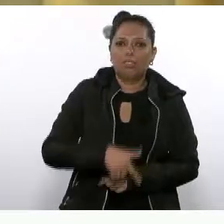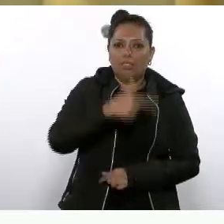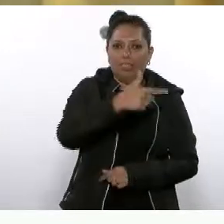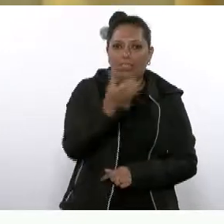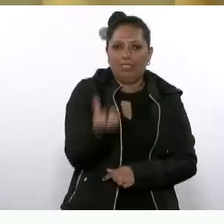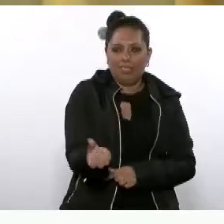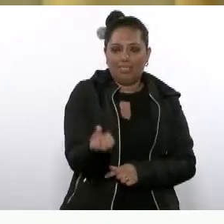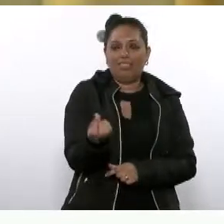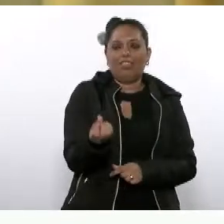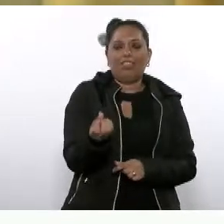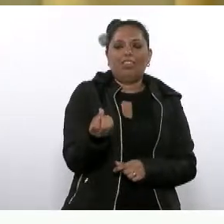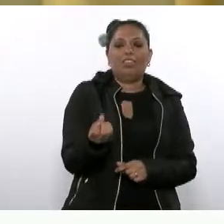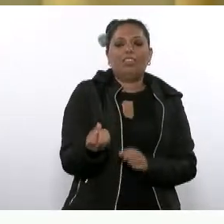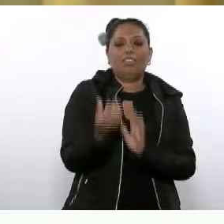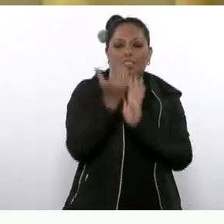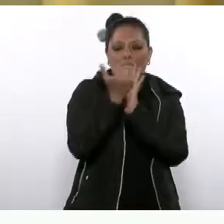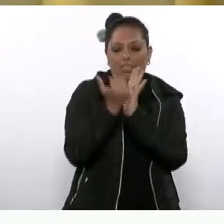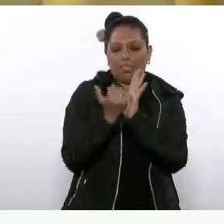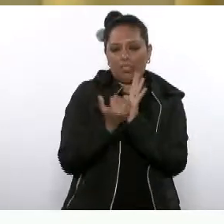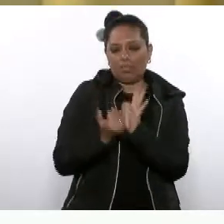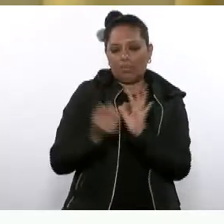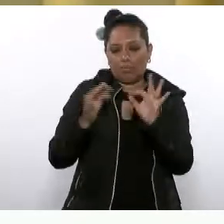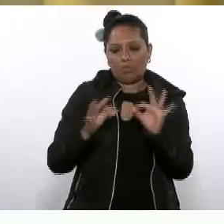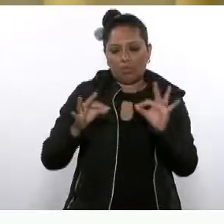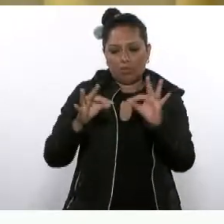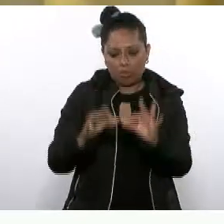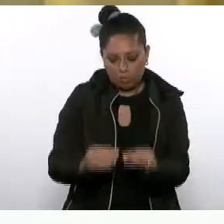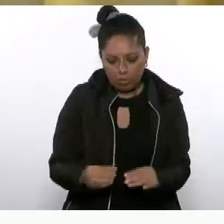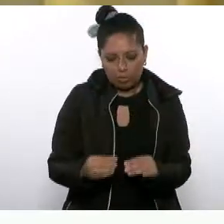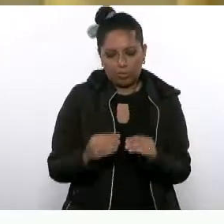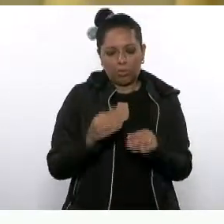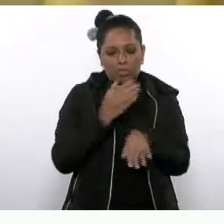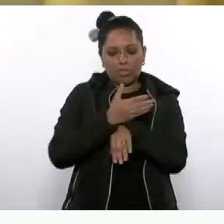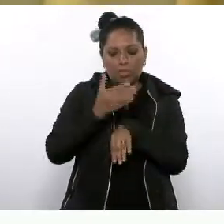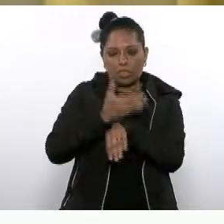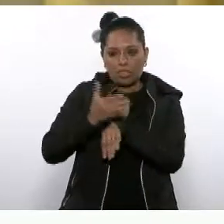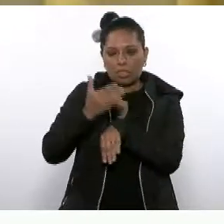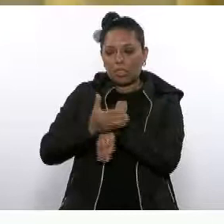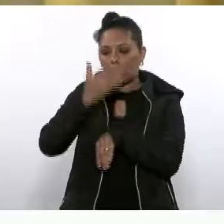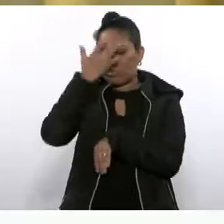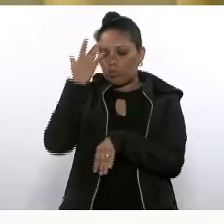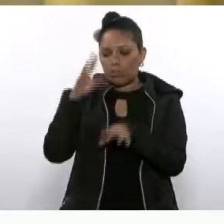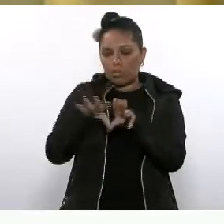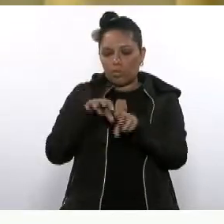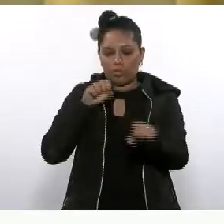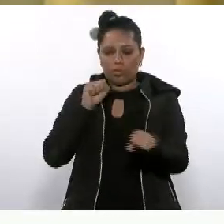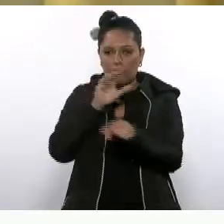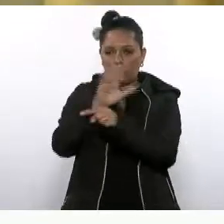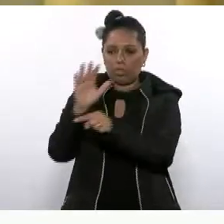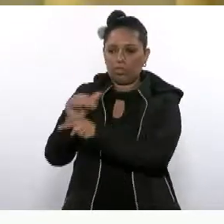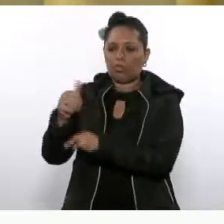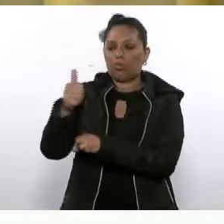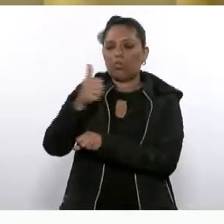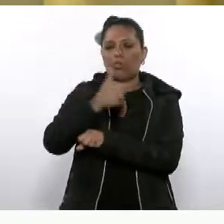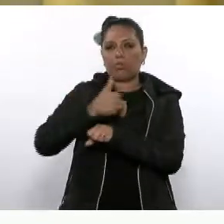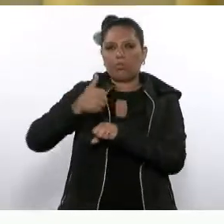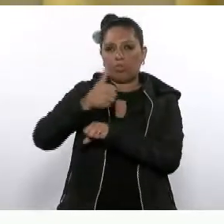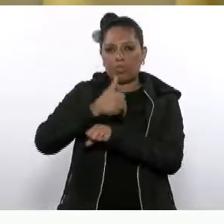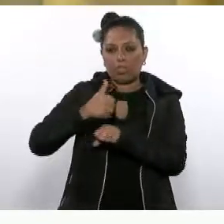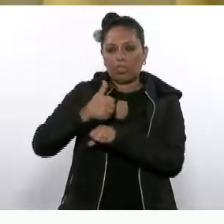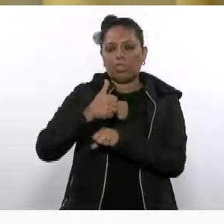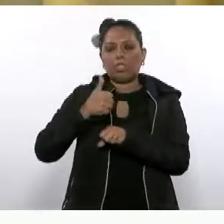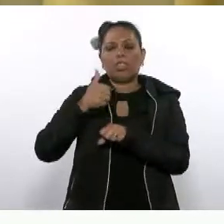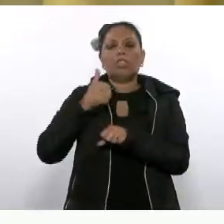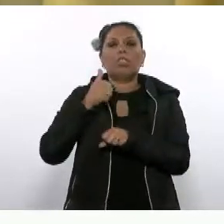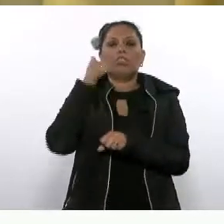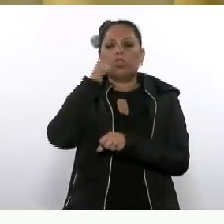26. Contemplar em todos os programas de capacitação para profissionais de atendimento às mulheres vítimas de violência conteúdo sobre